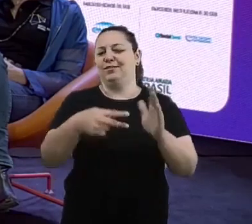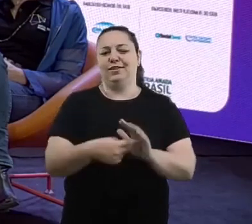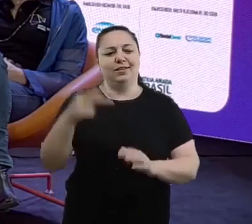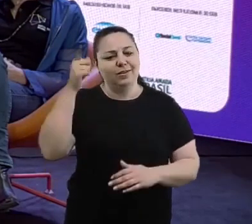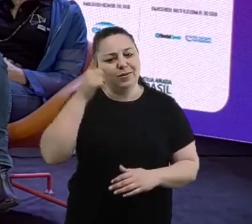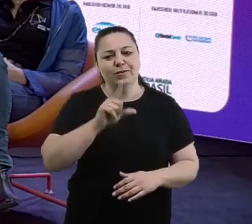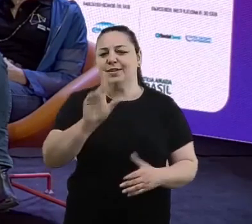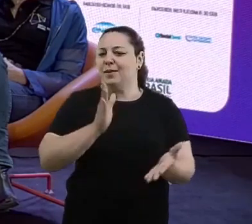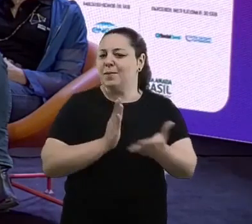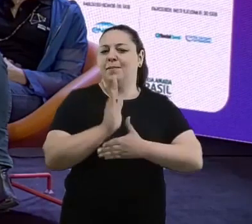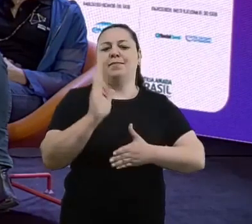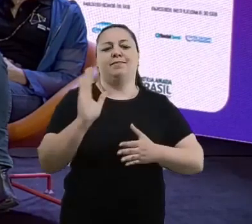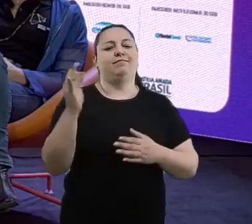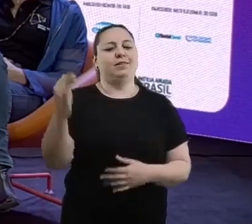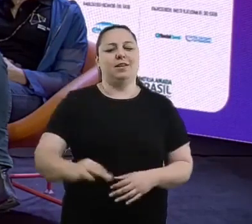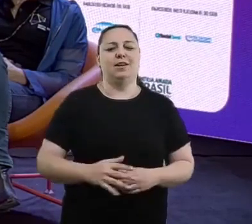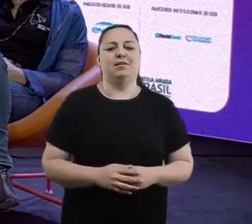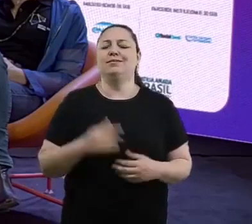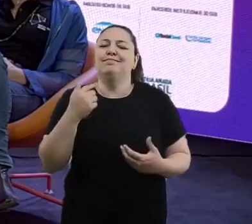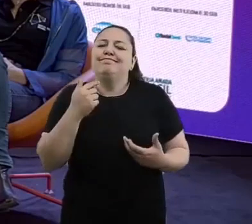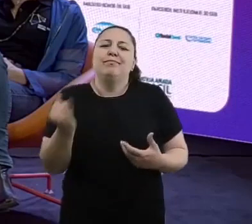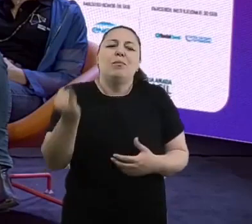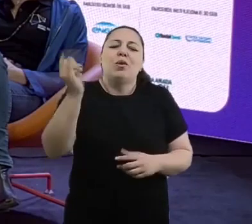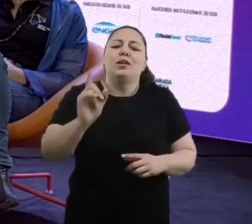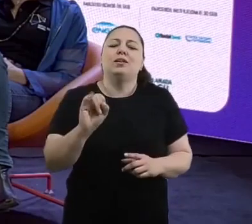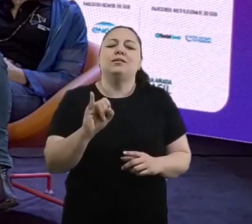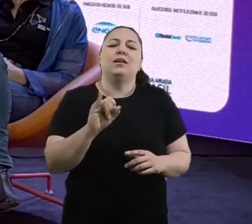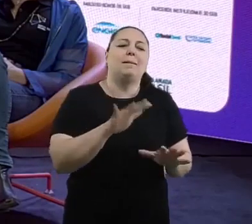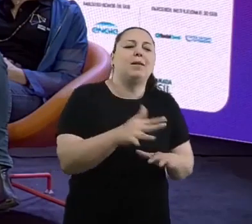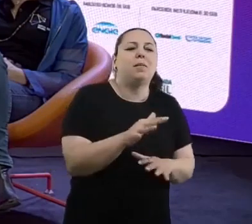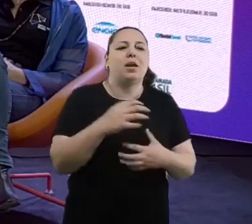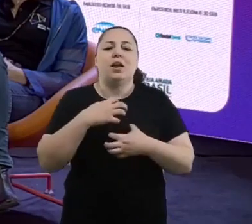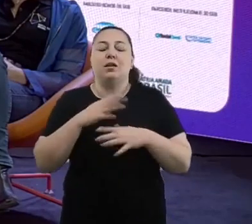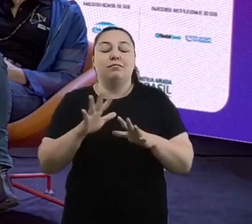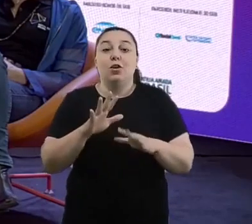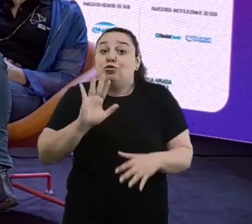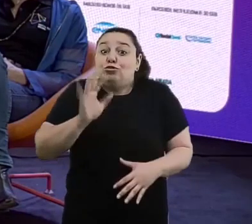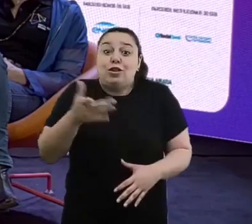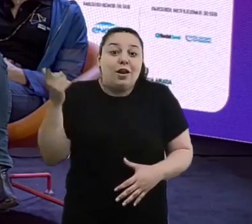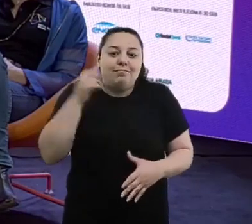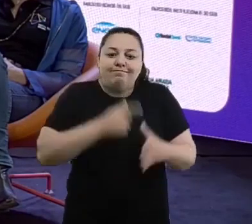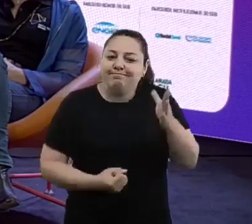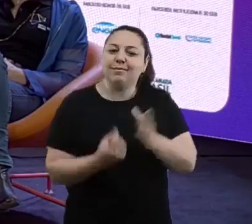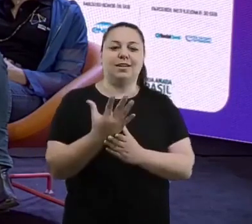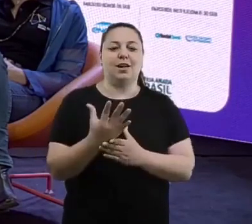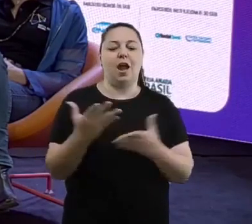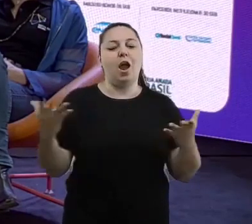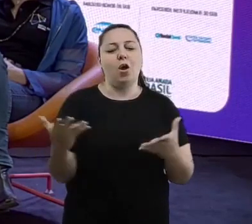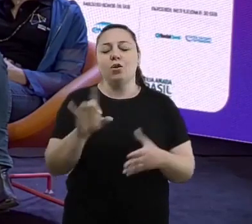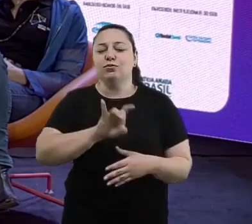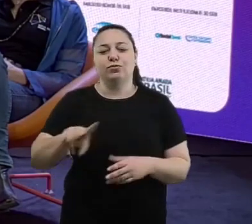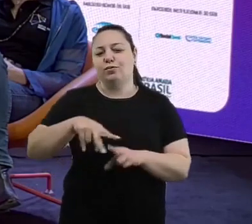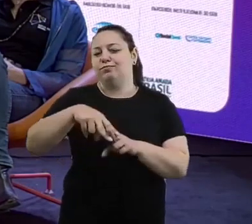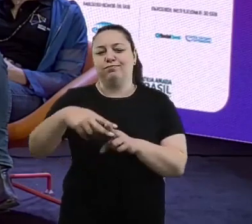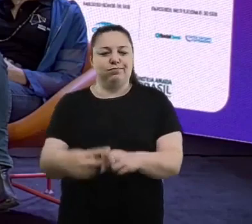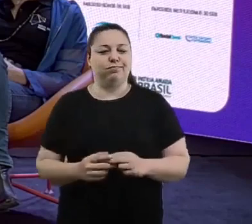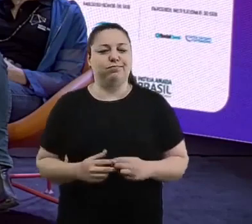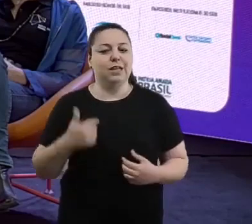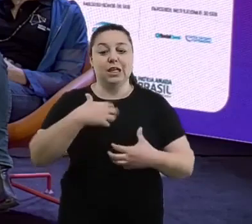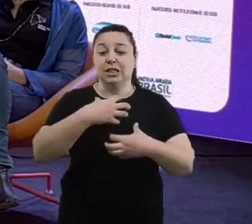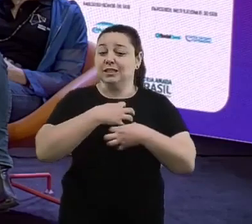tá, se tá mais ou menos, se tá dando pau, não importa, gente, deu certo, entendeu? Vocês já fizeram o negócio, agora é ajuste. Então, isso daí para mim tá ótimo, o